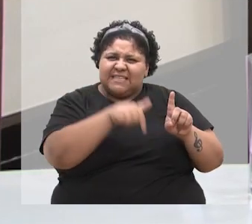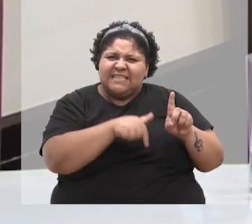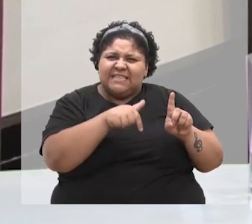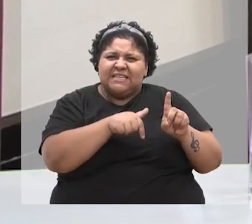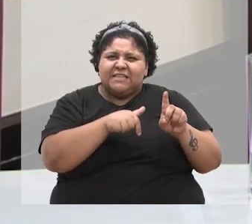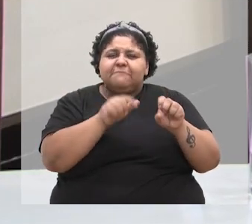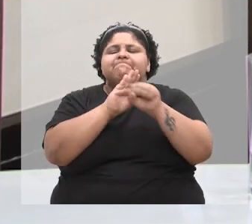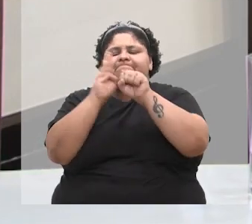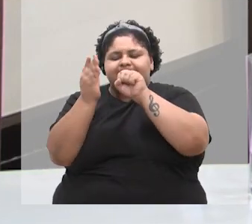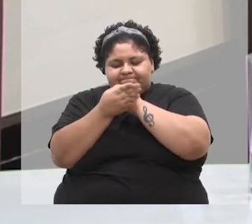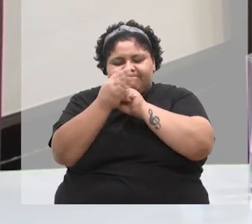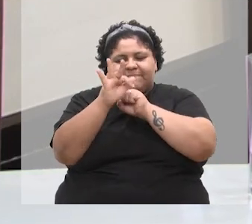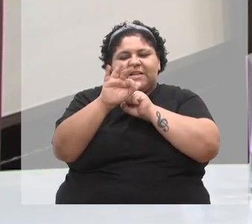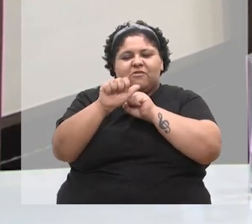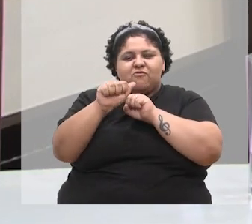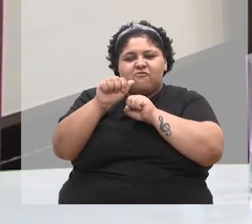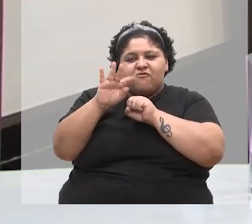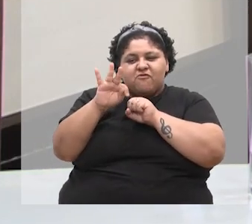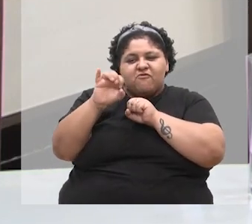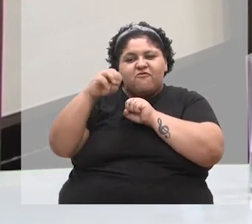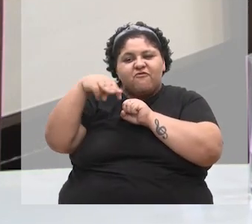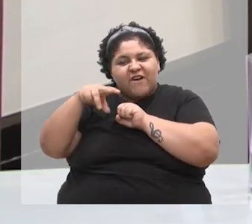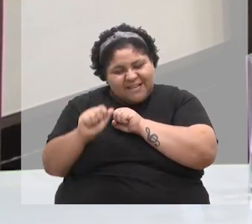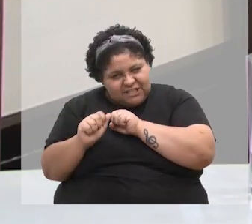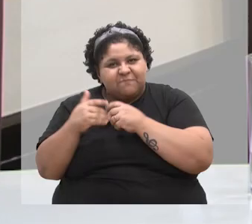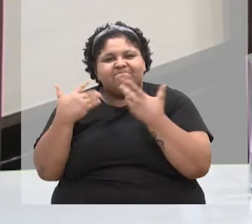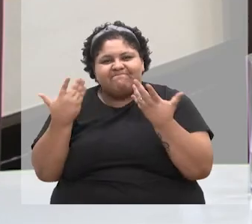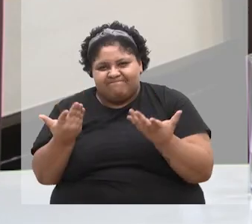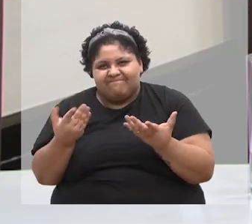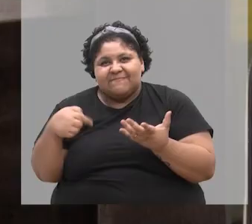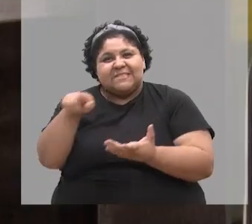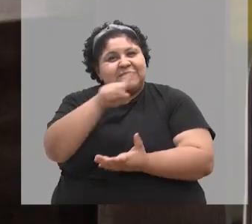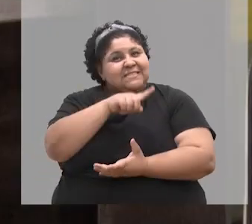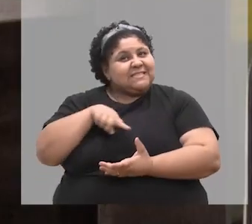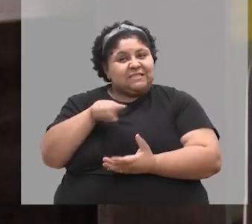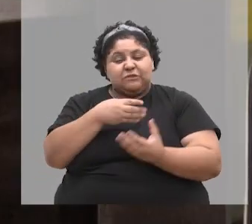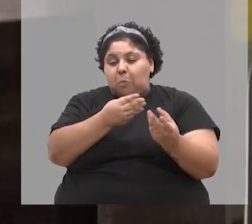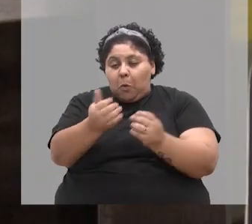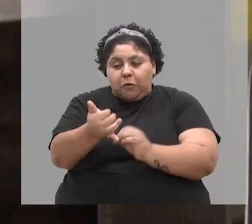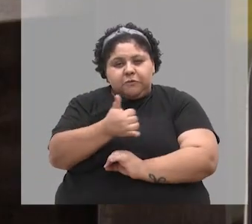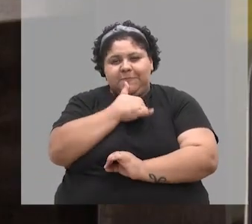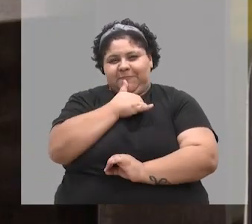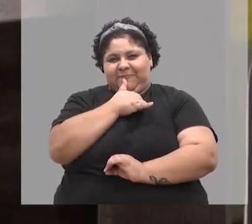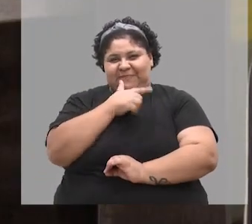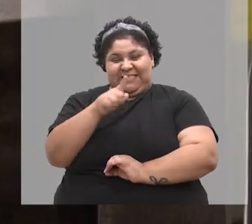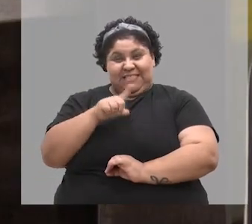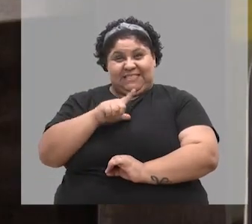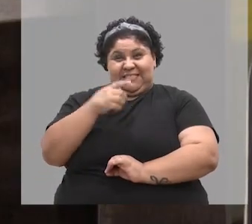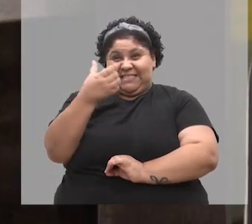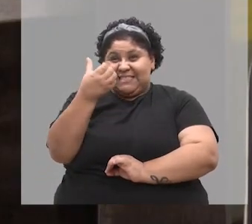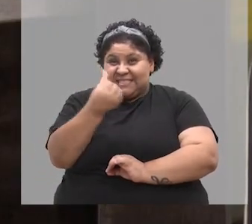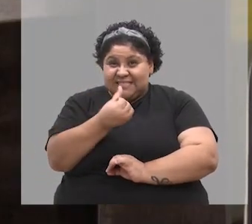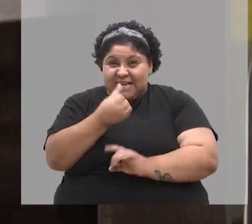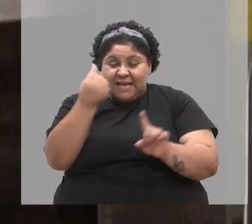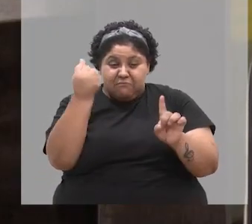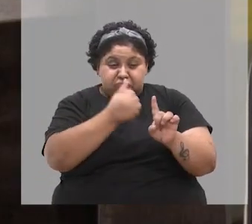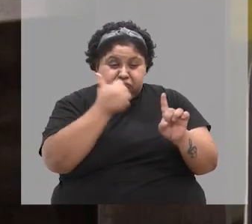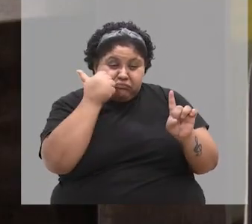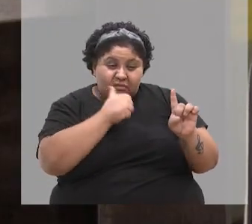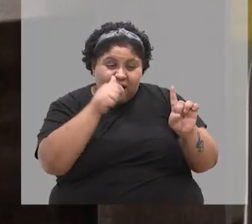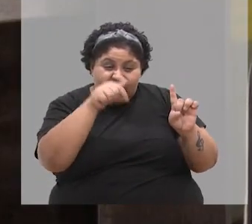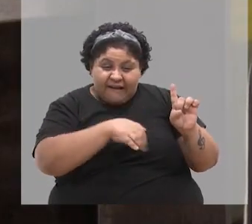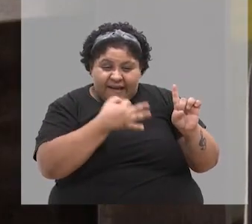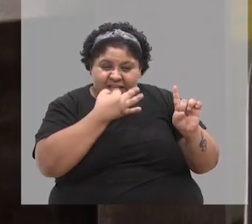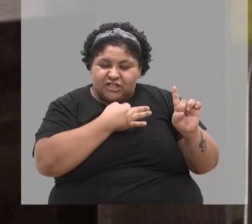uma residência. Acho que no Fátima. Exato. Esse final de semana. Então, para nós, isso foi muito triste, né? Nós tivemos 6